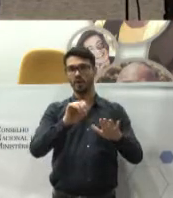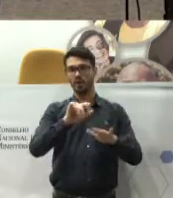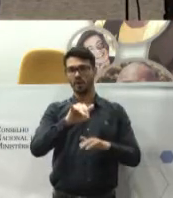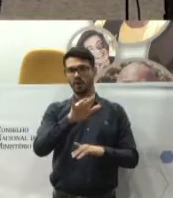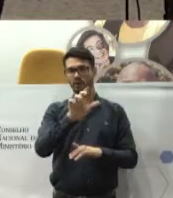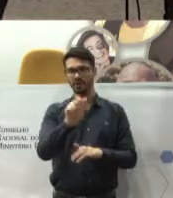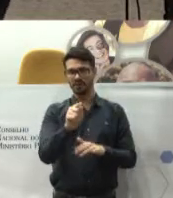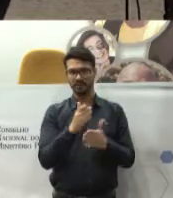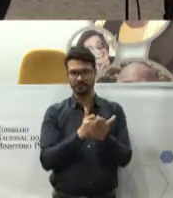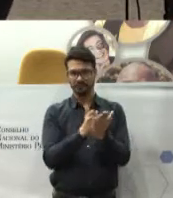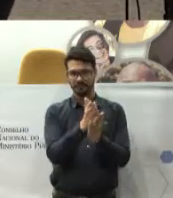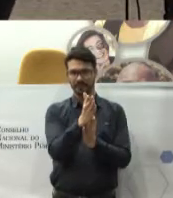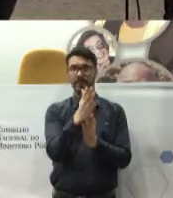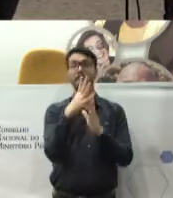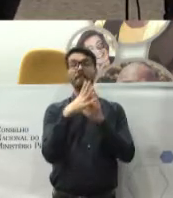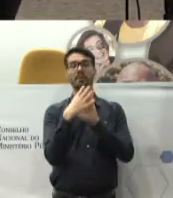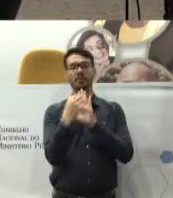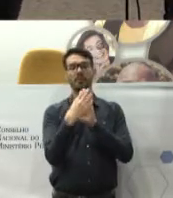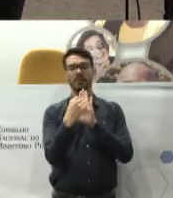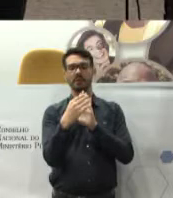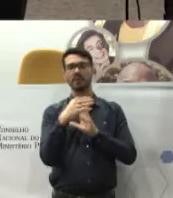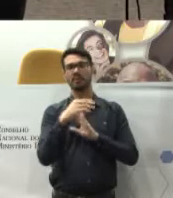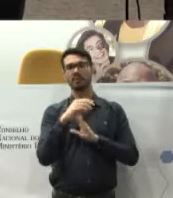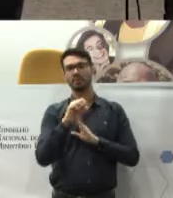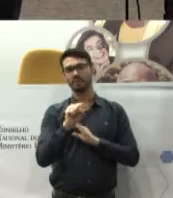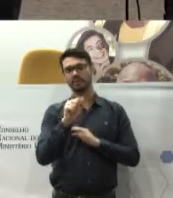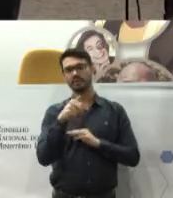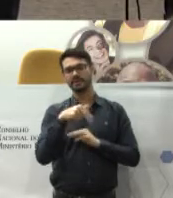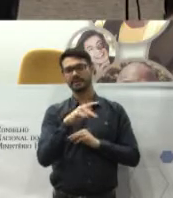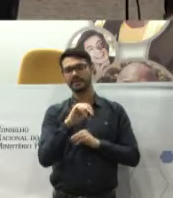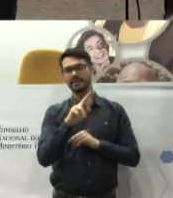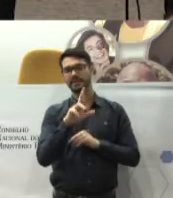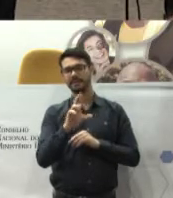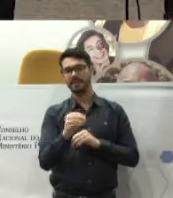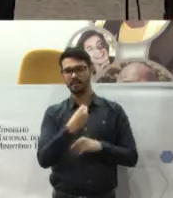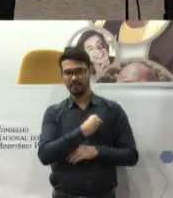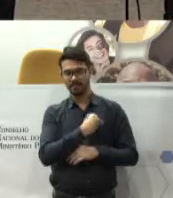é a do modelo sanitário existente no Estado.